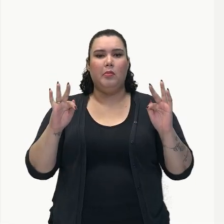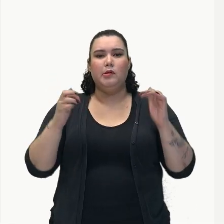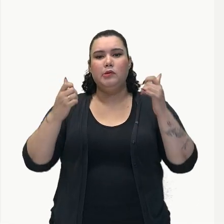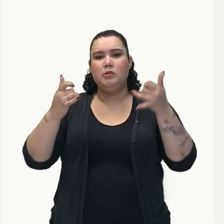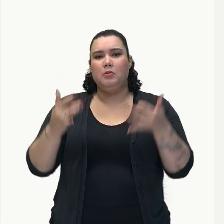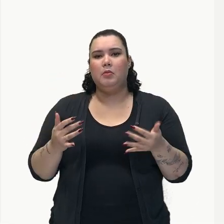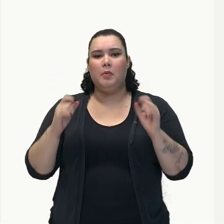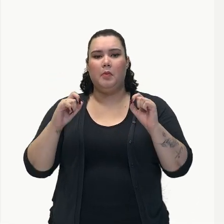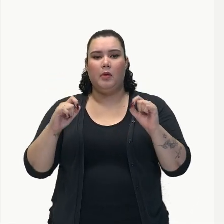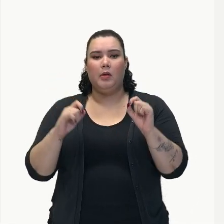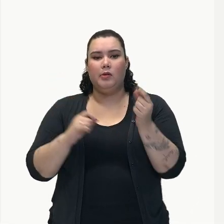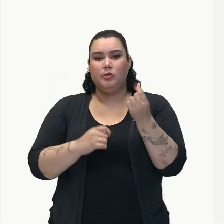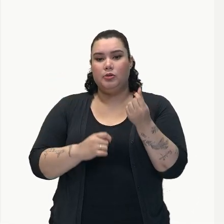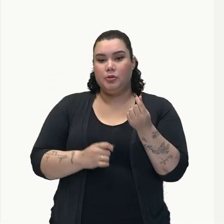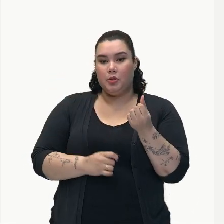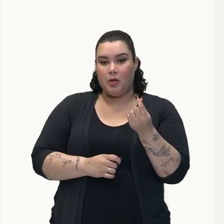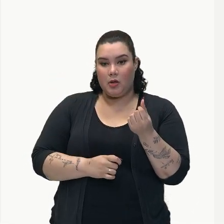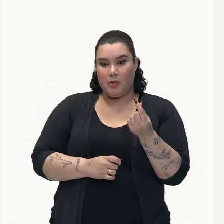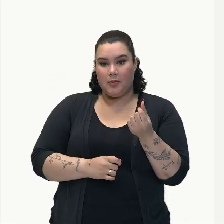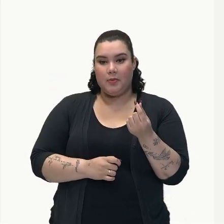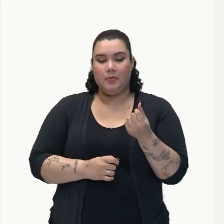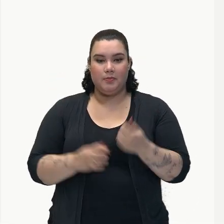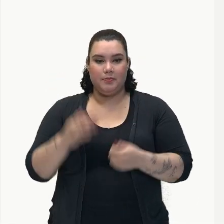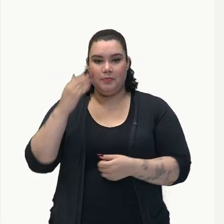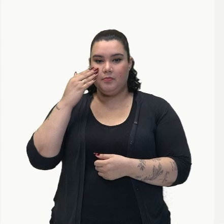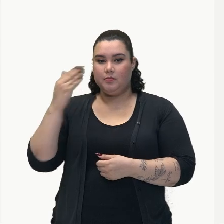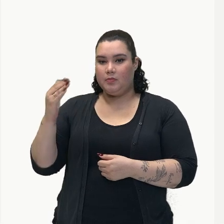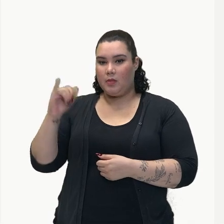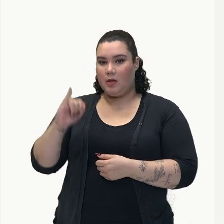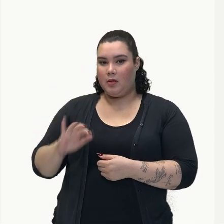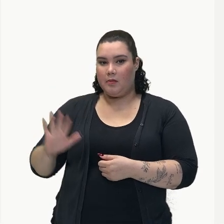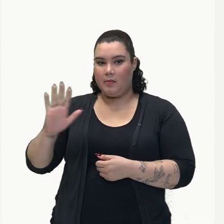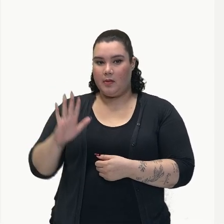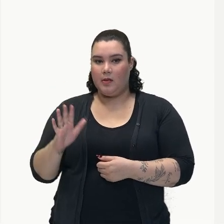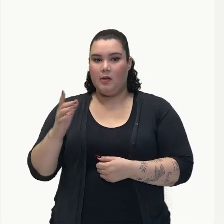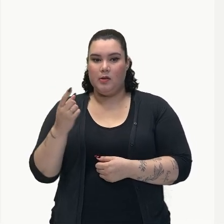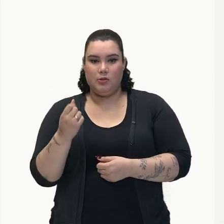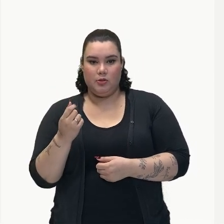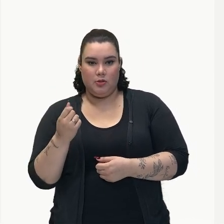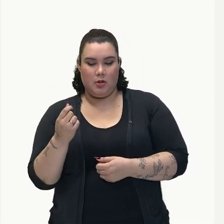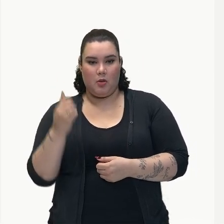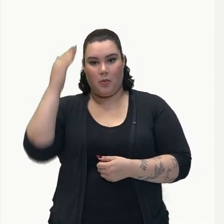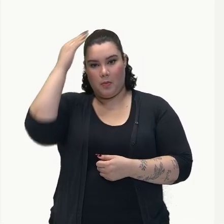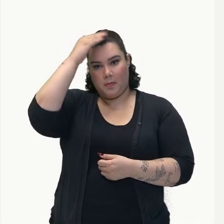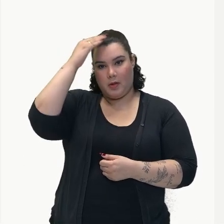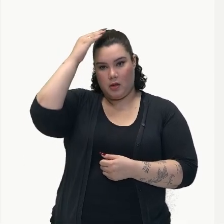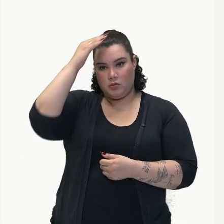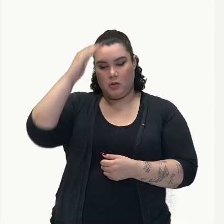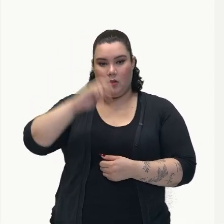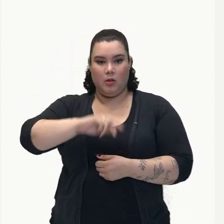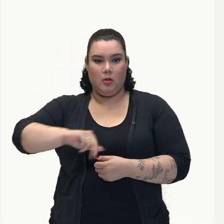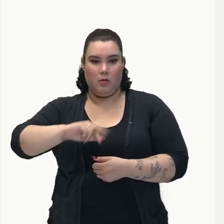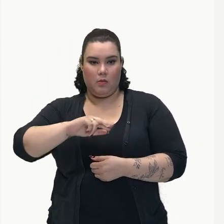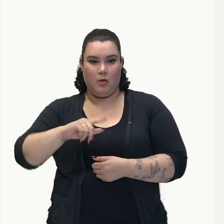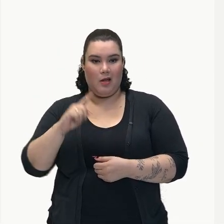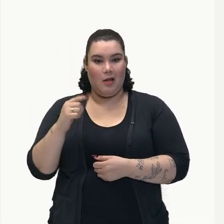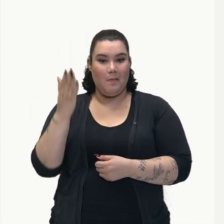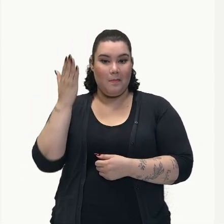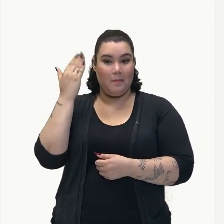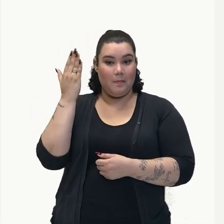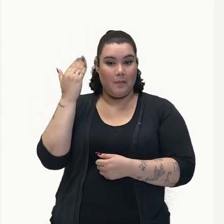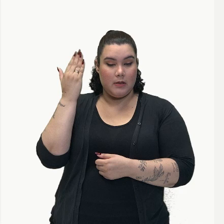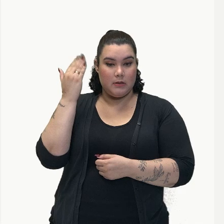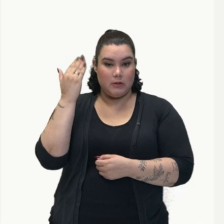nós temos aqui, pessoal? Ó, né? Não estou dizendo que esse dinheiro está em vigor no México, tá? Porque está falando do passado, por